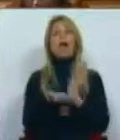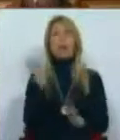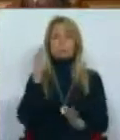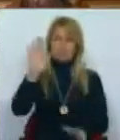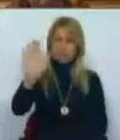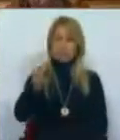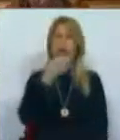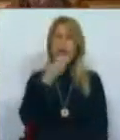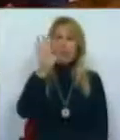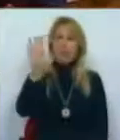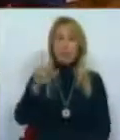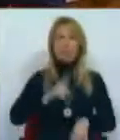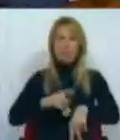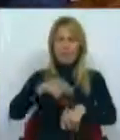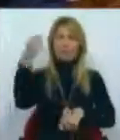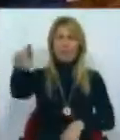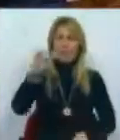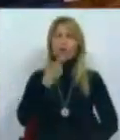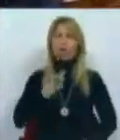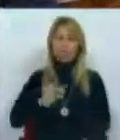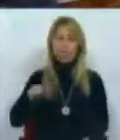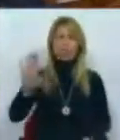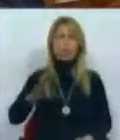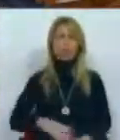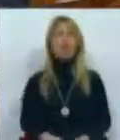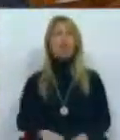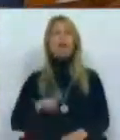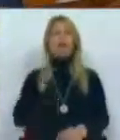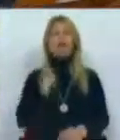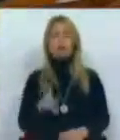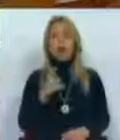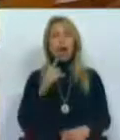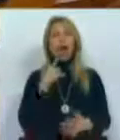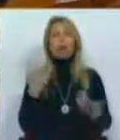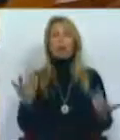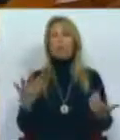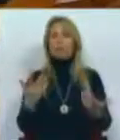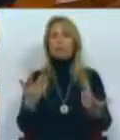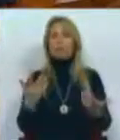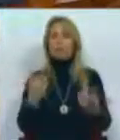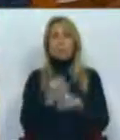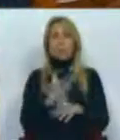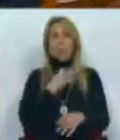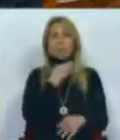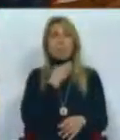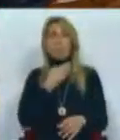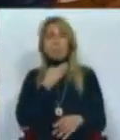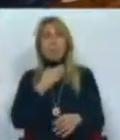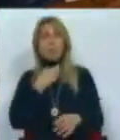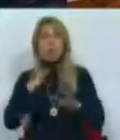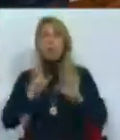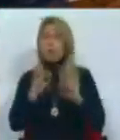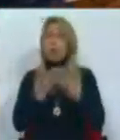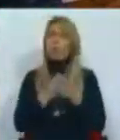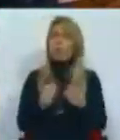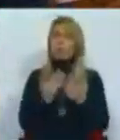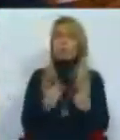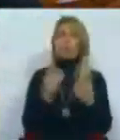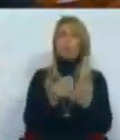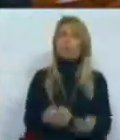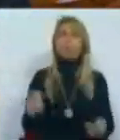já lá vamos, vai ter tempo de me responder, já retiramos o barco do fundo. Sim, porque encontramos